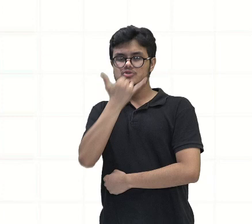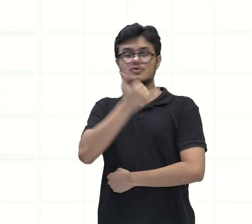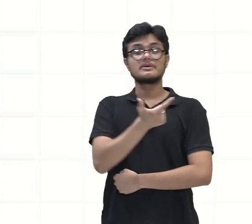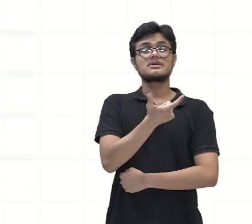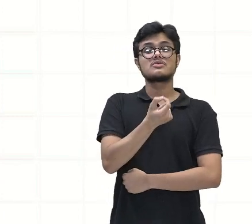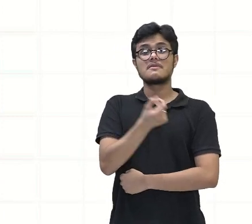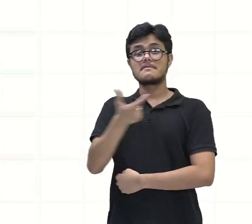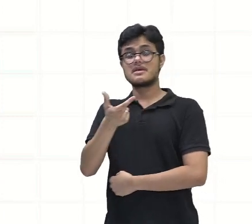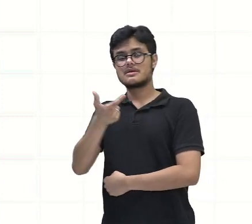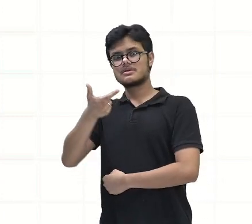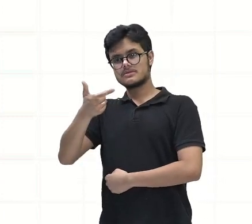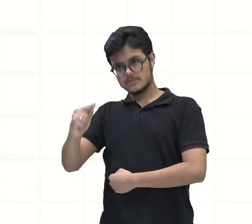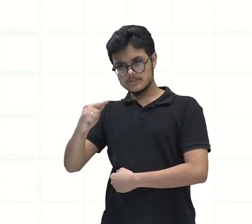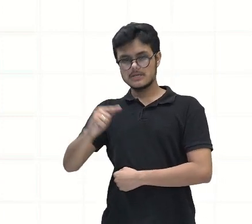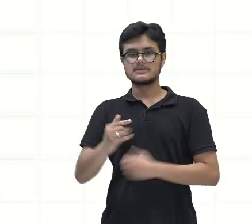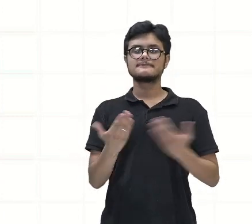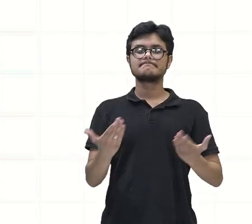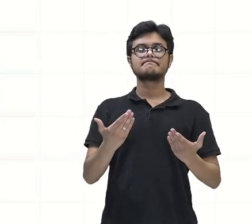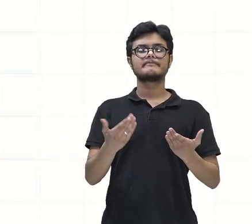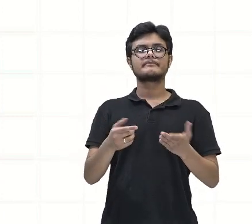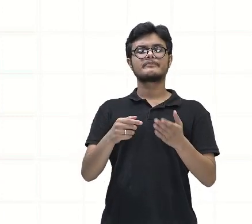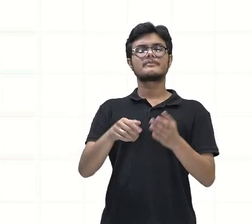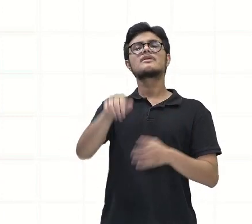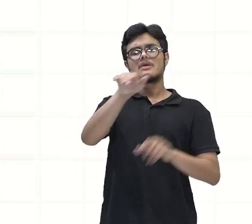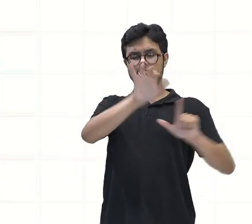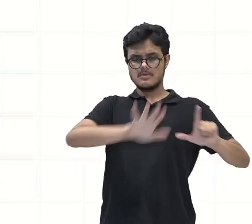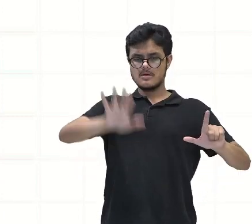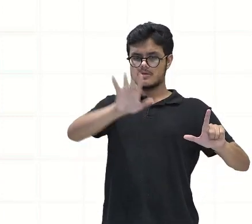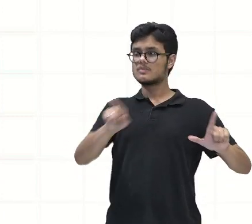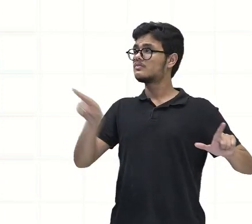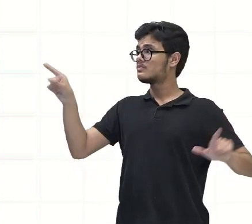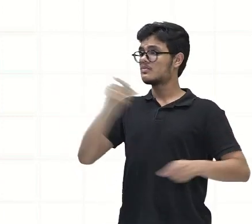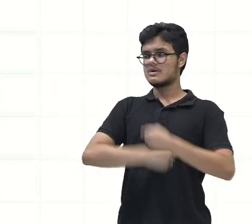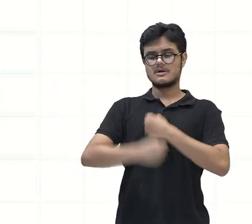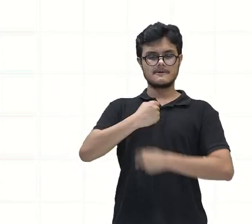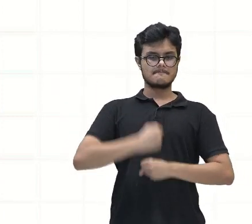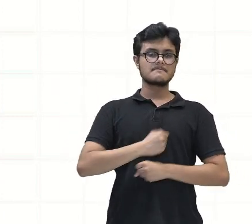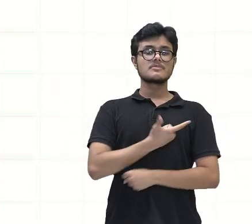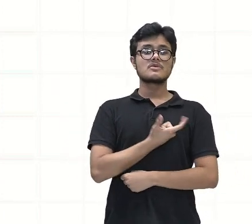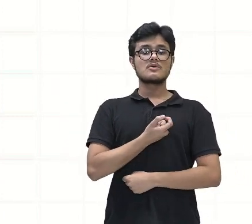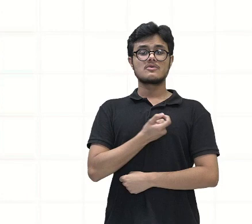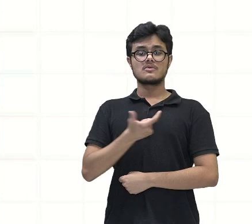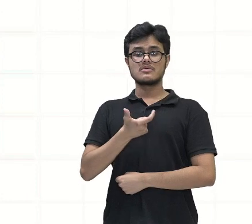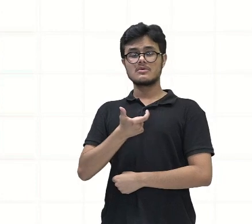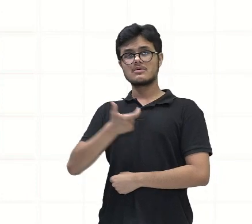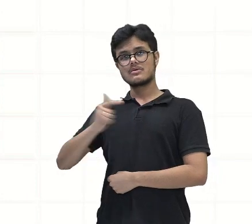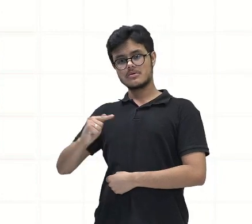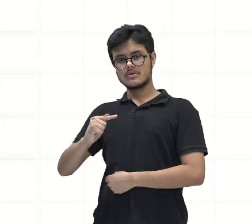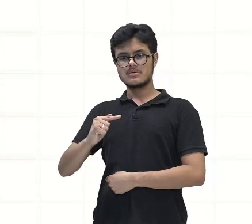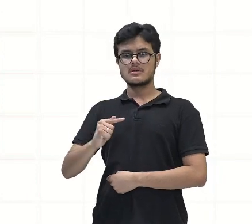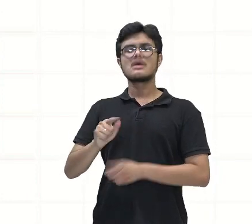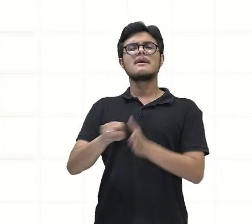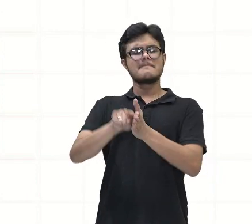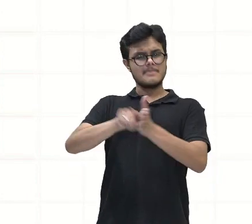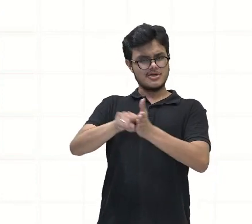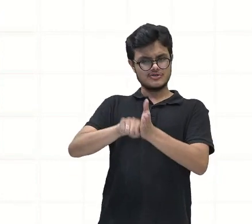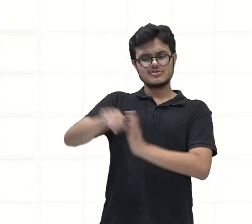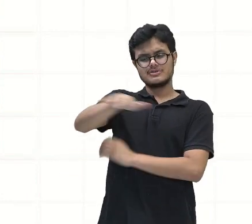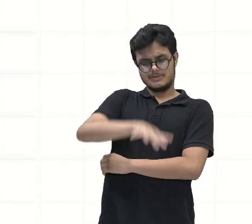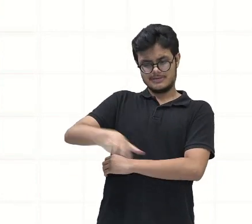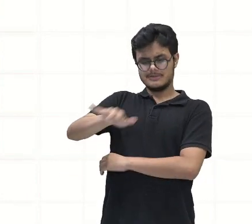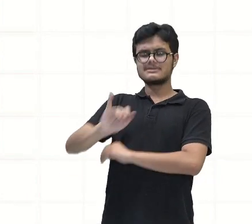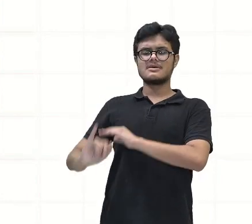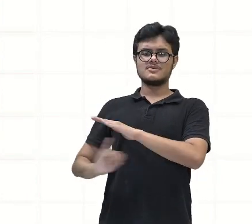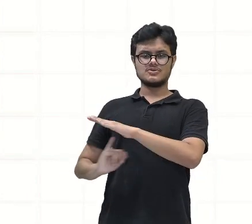mapa do censo agropecuário lá de 201 17 né Eh que tem como fonte também o